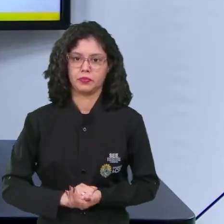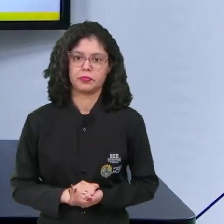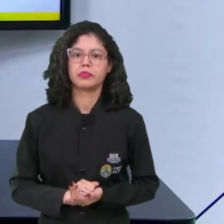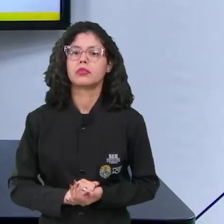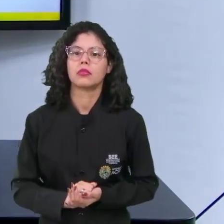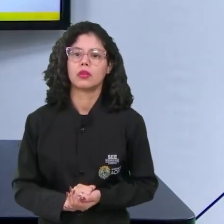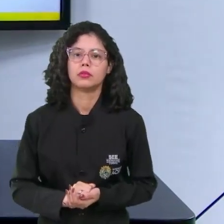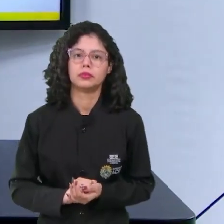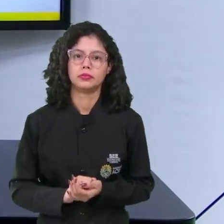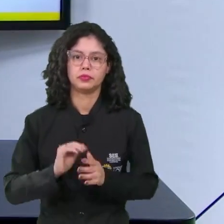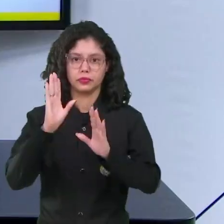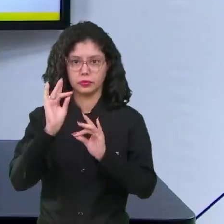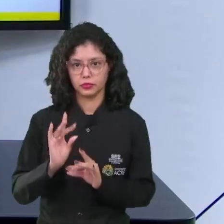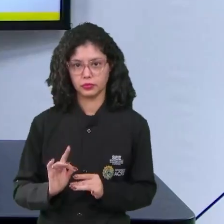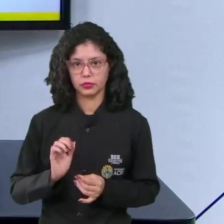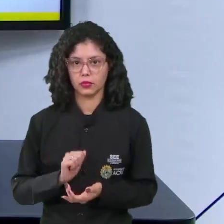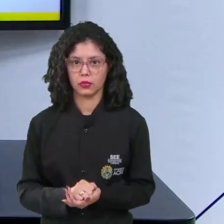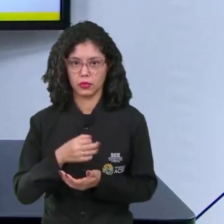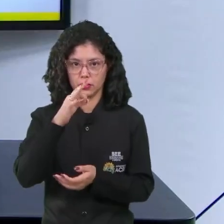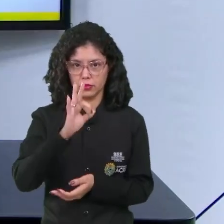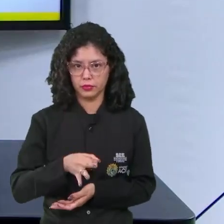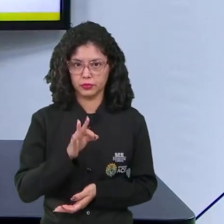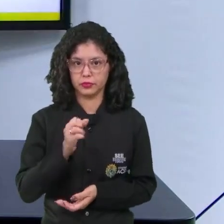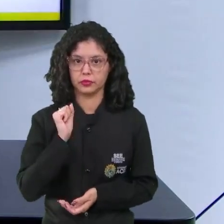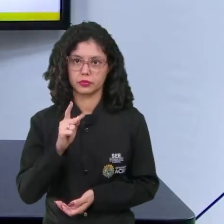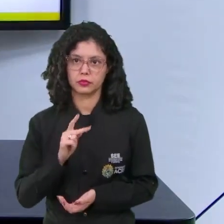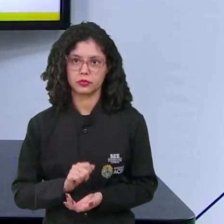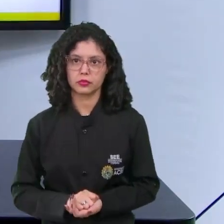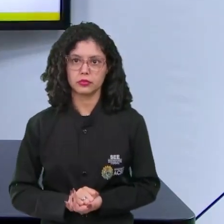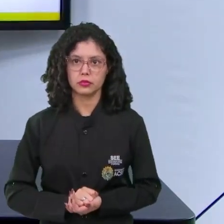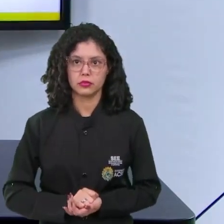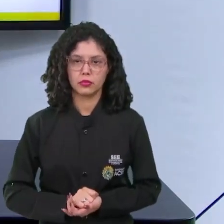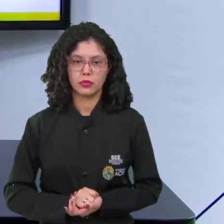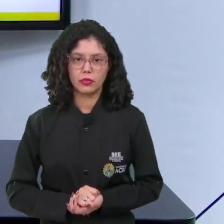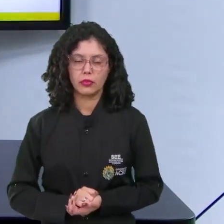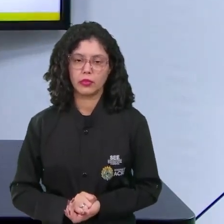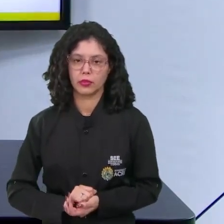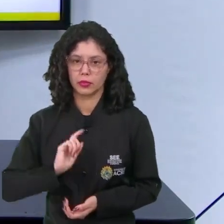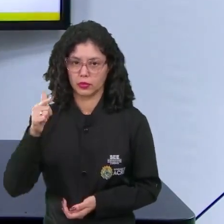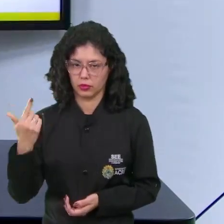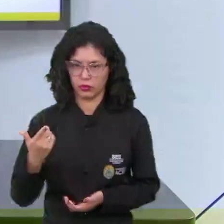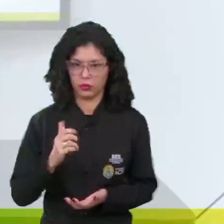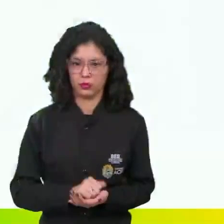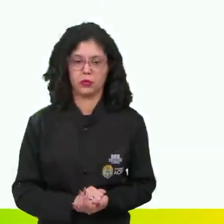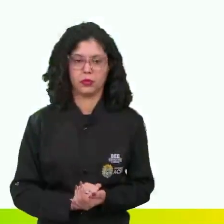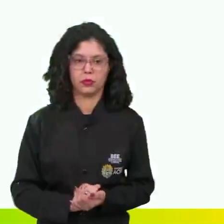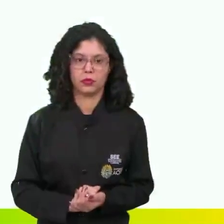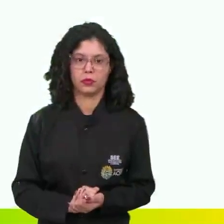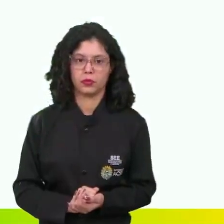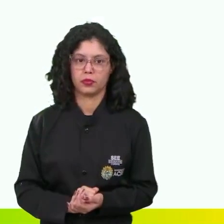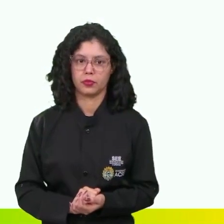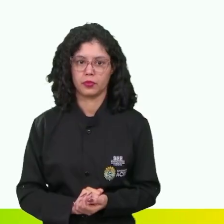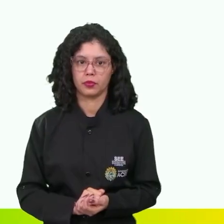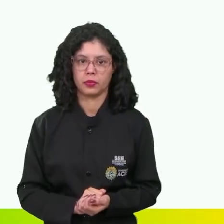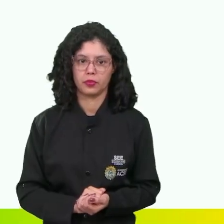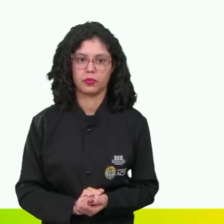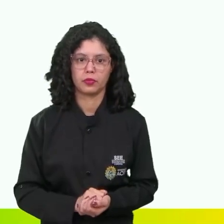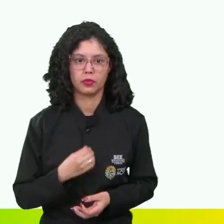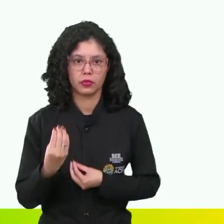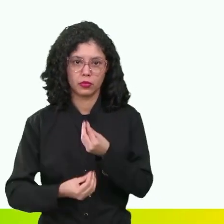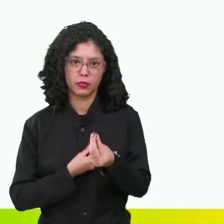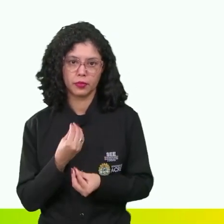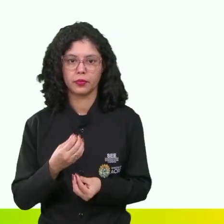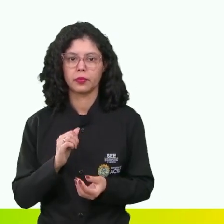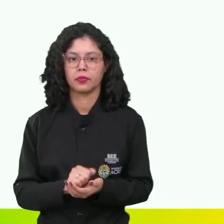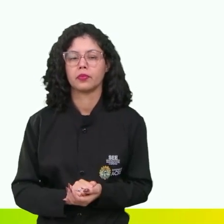do manuseio adequado, tá certo, pessoal? O outro aspecto que aparece para vocês aí é como